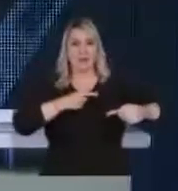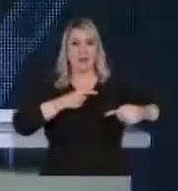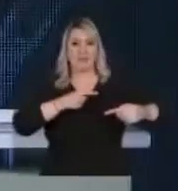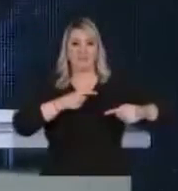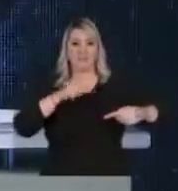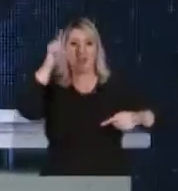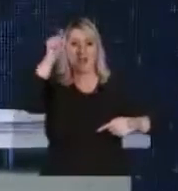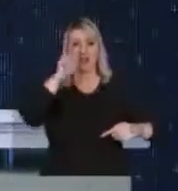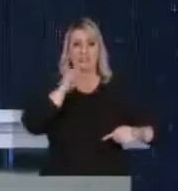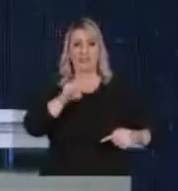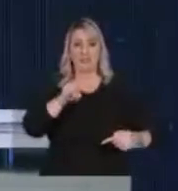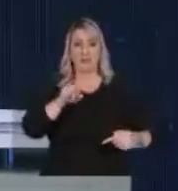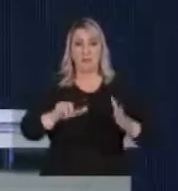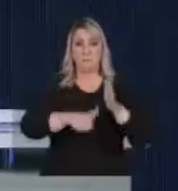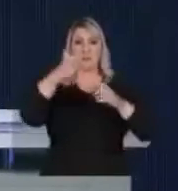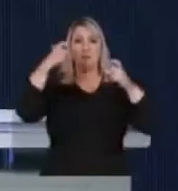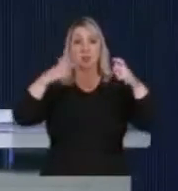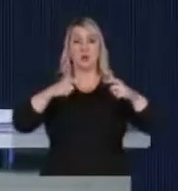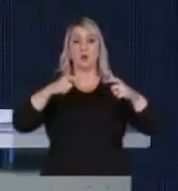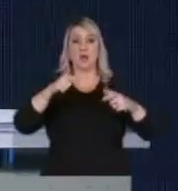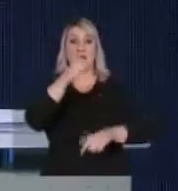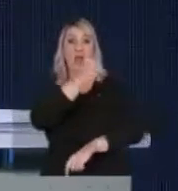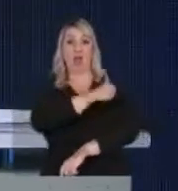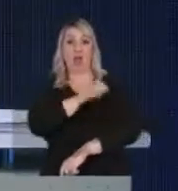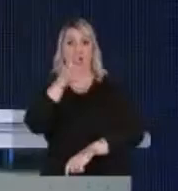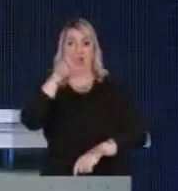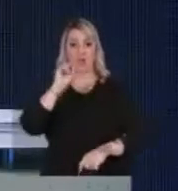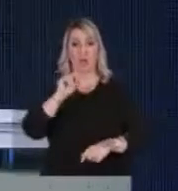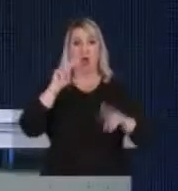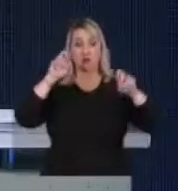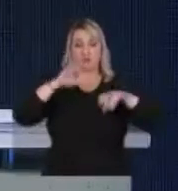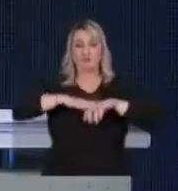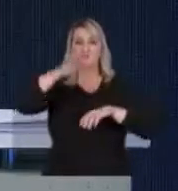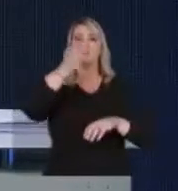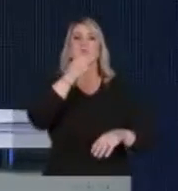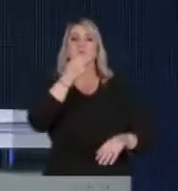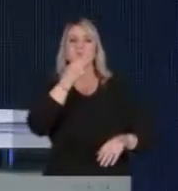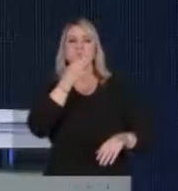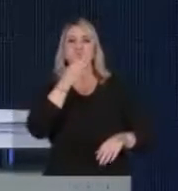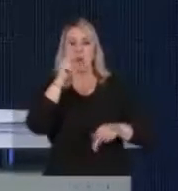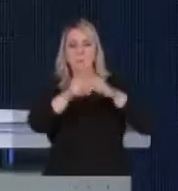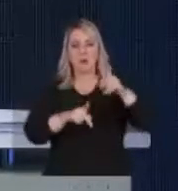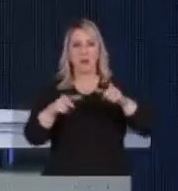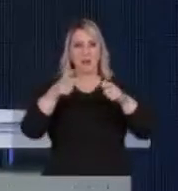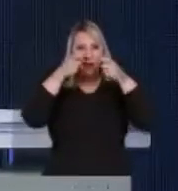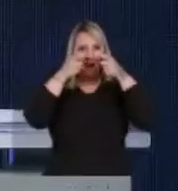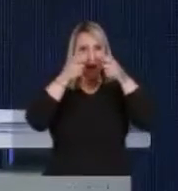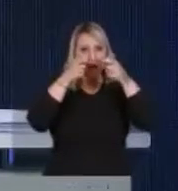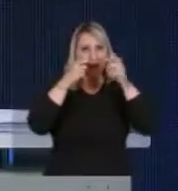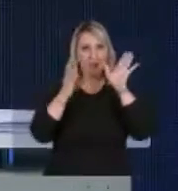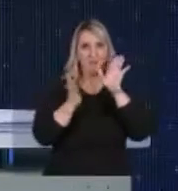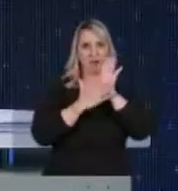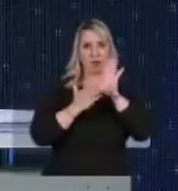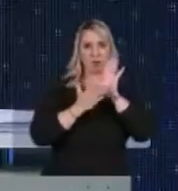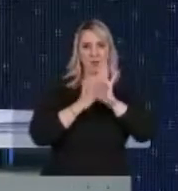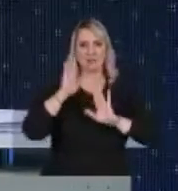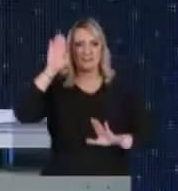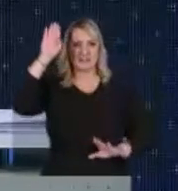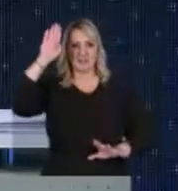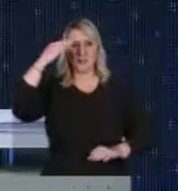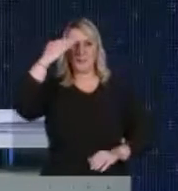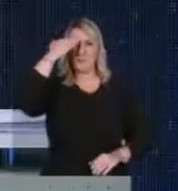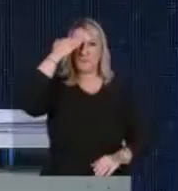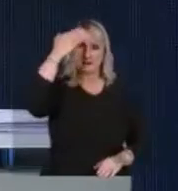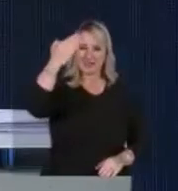tem lugar no rio de janeiro somos o assunto mais comentado a população prestando atenção às propostas dos candidatos